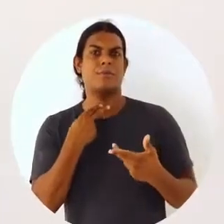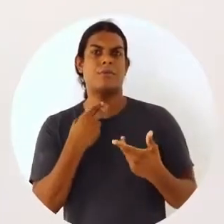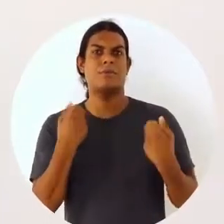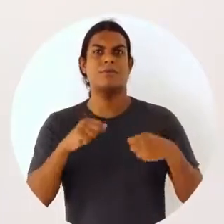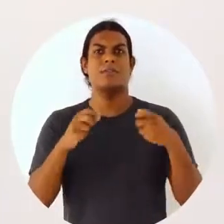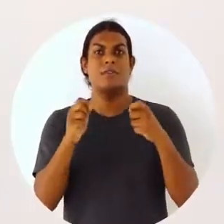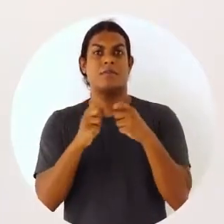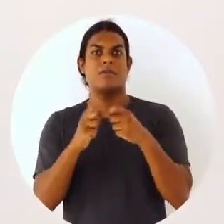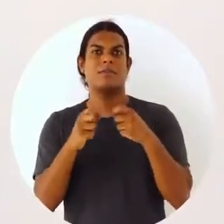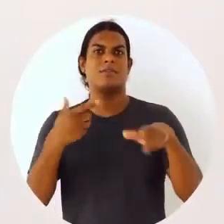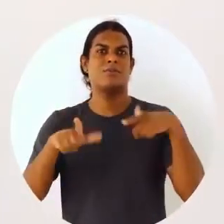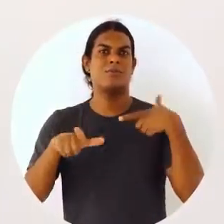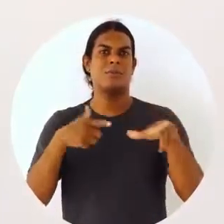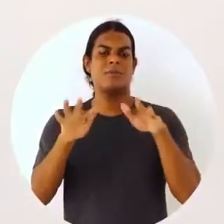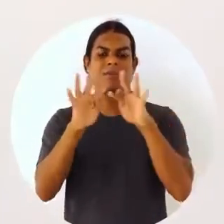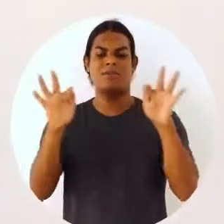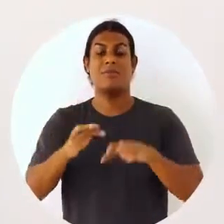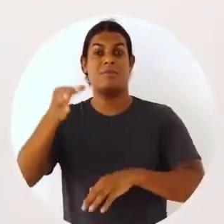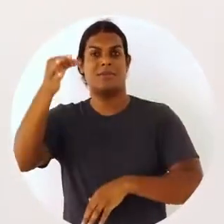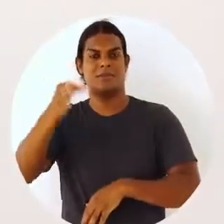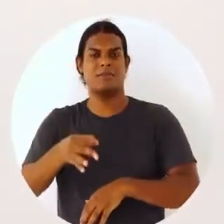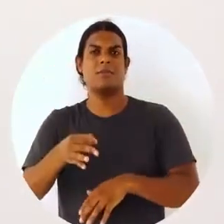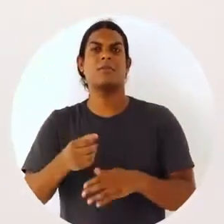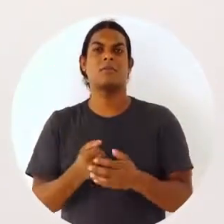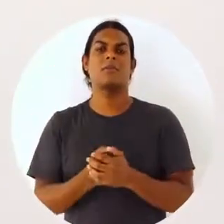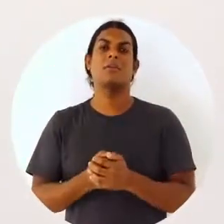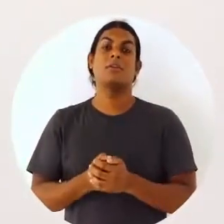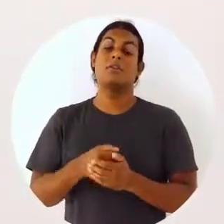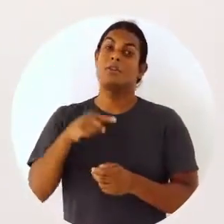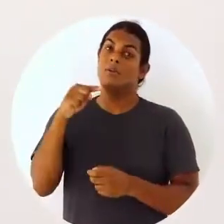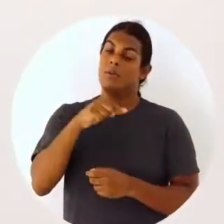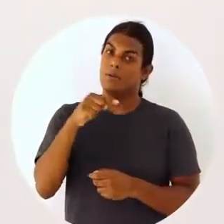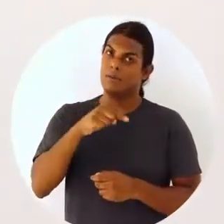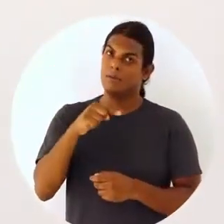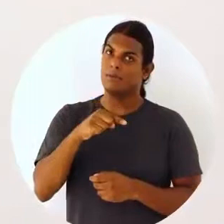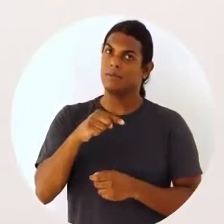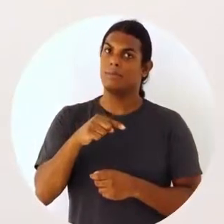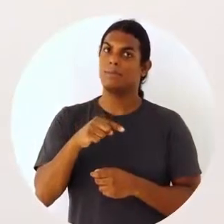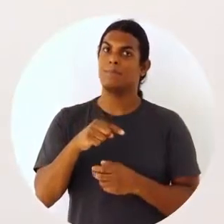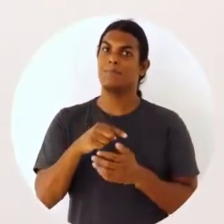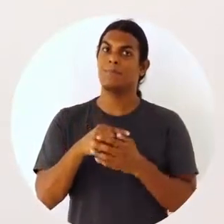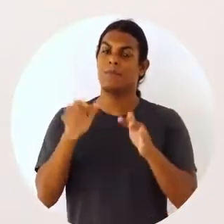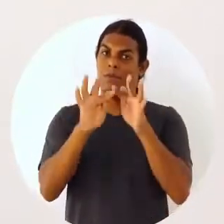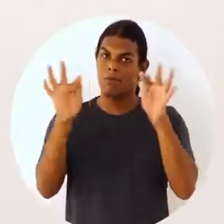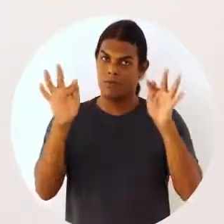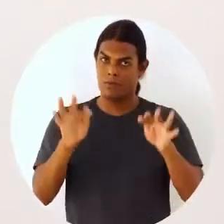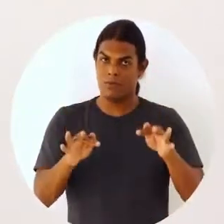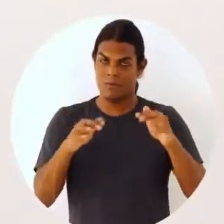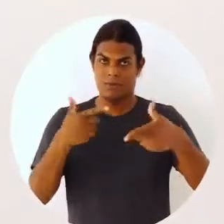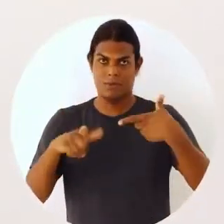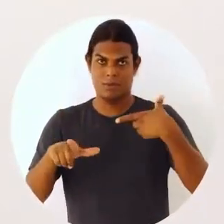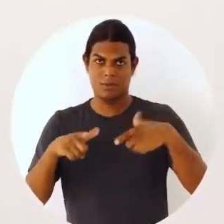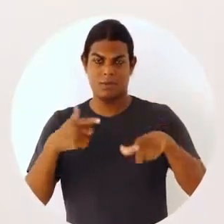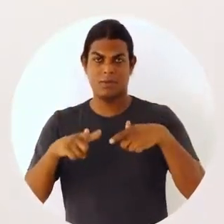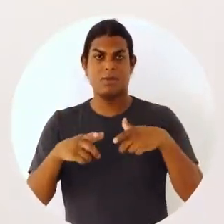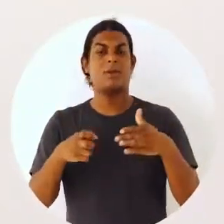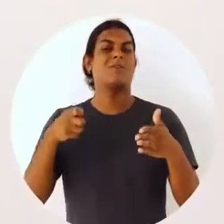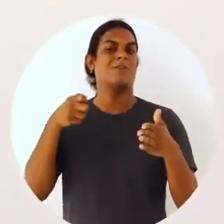aquele ritmo adequado. Então essa supervisão cerrada fazia com que os indivíduos eles